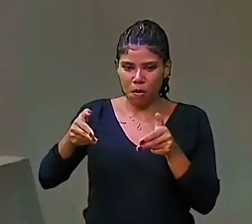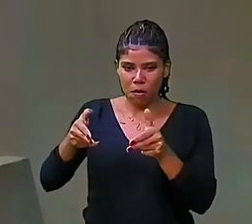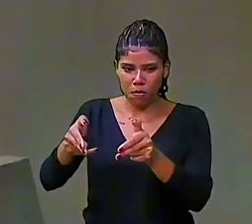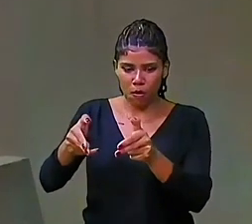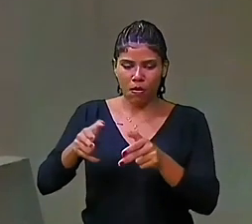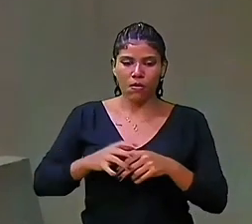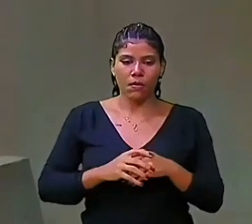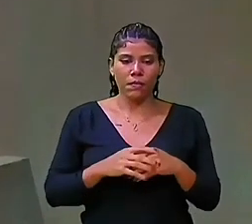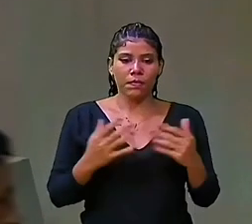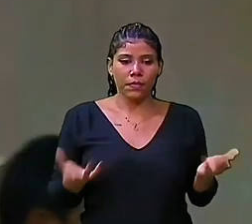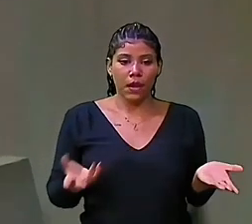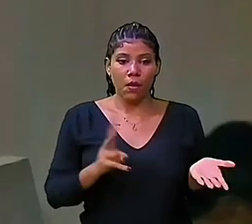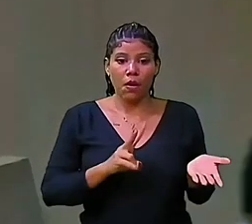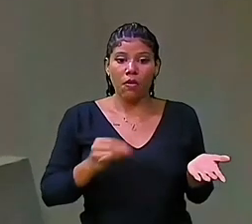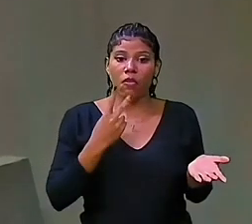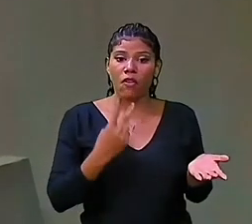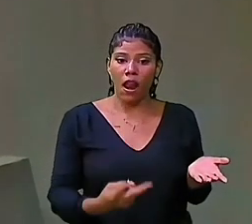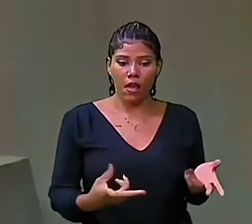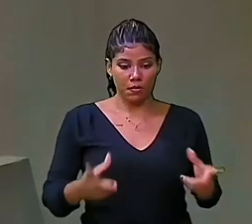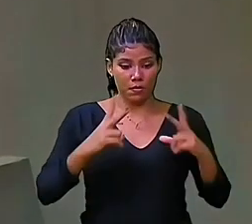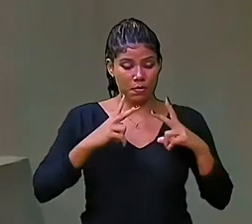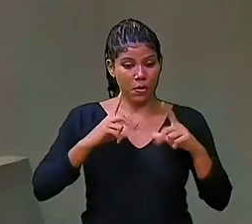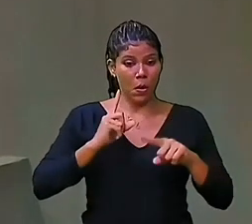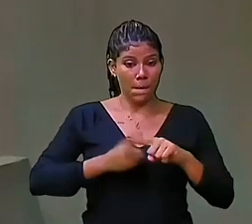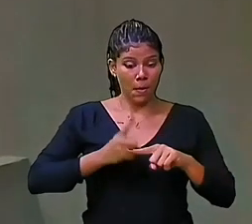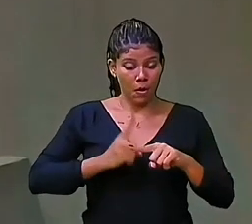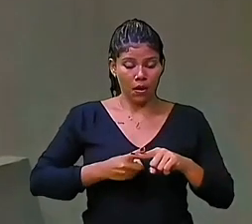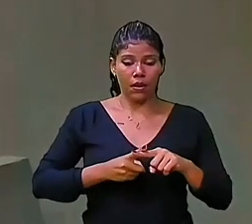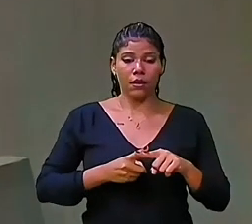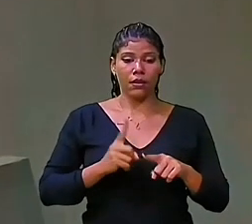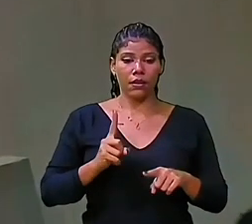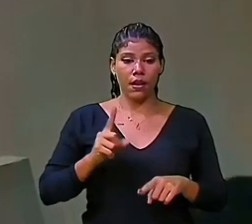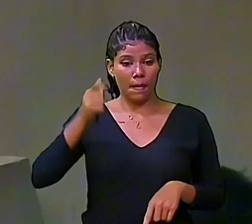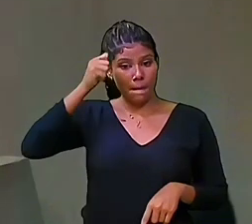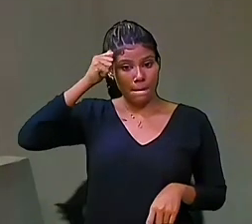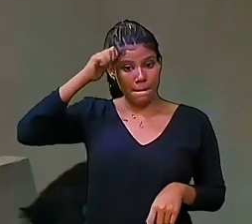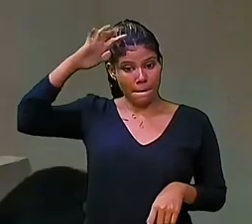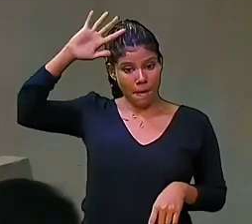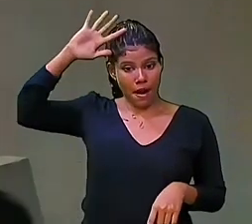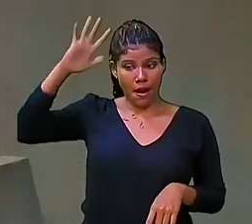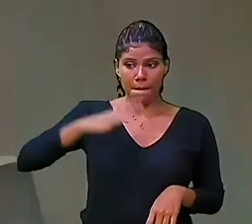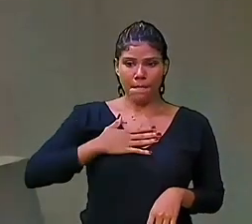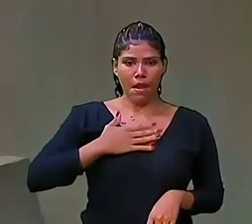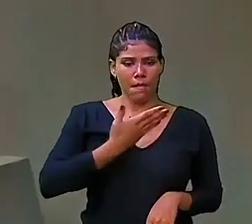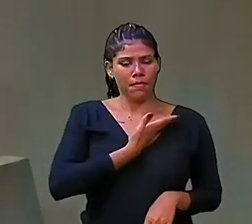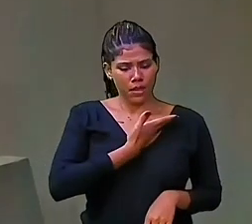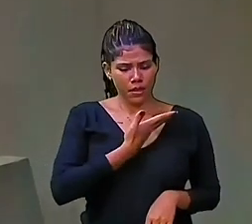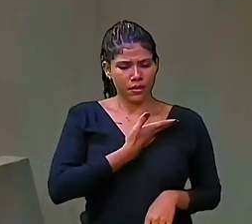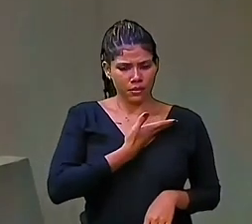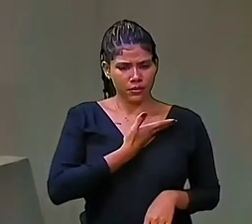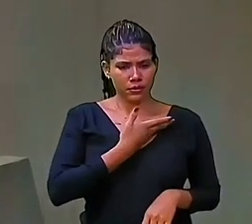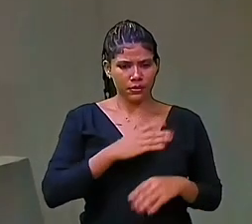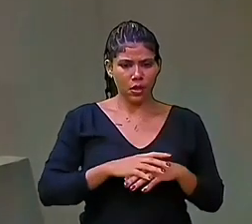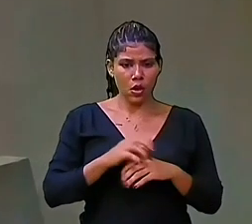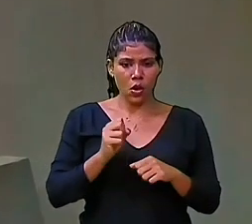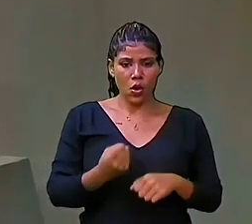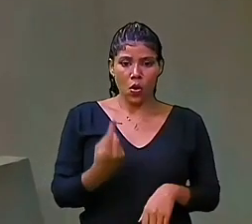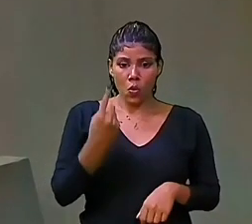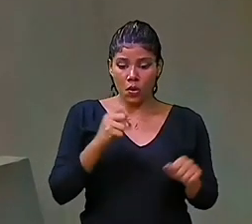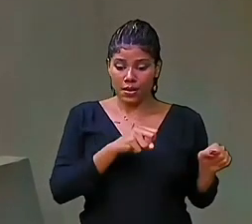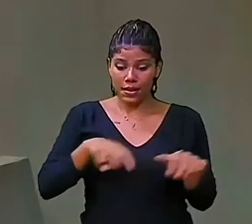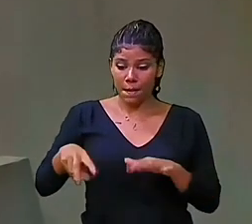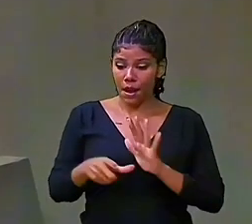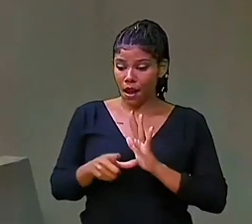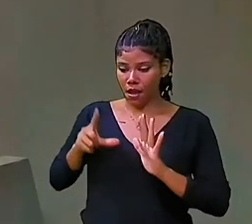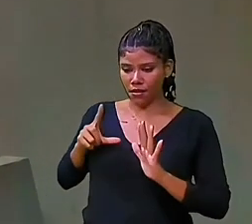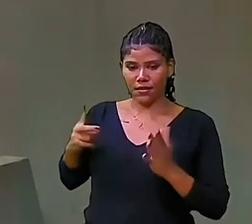Eu vou falar em tom pessoal, porque Marielle era muito minha amiga. Uma semana antes do seu